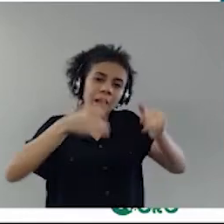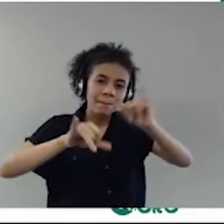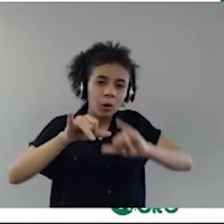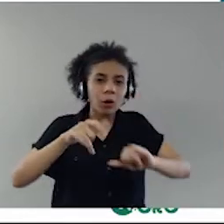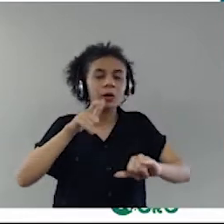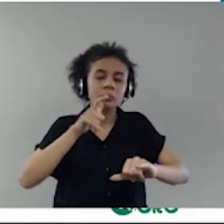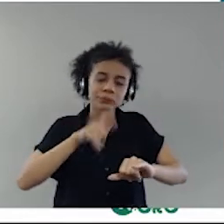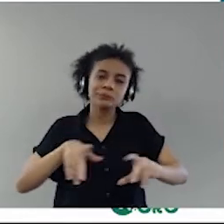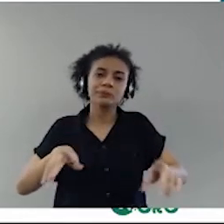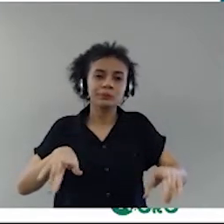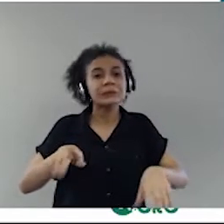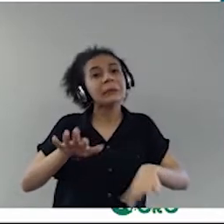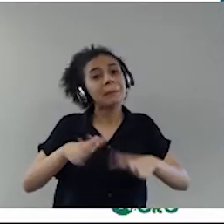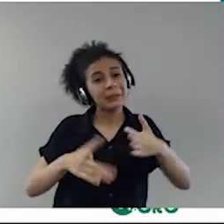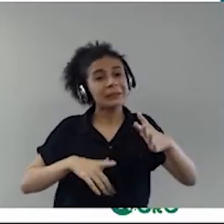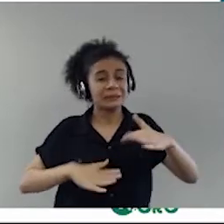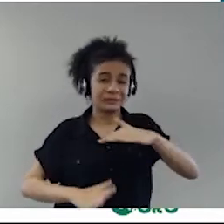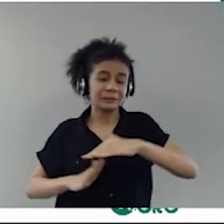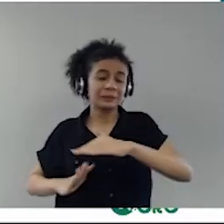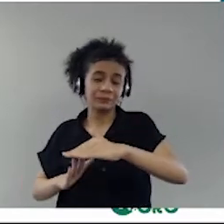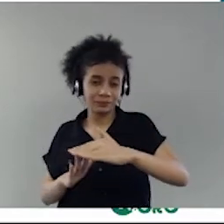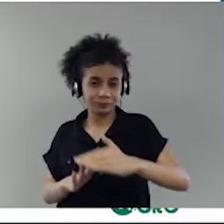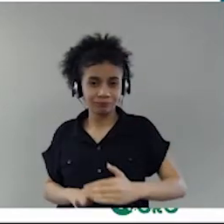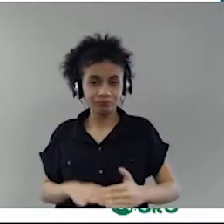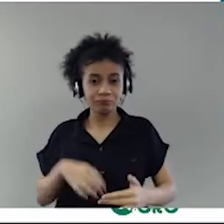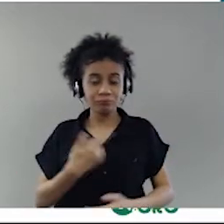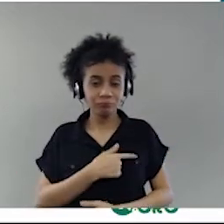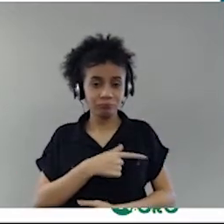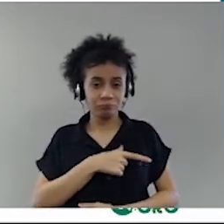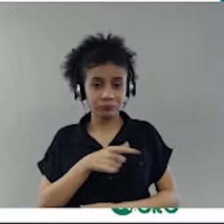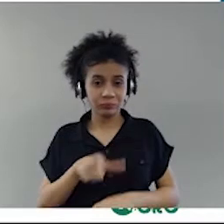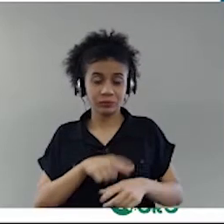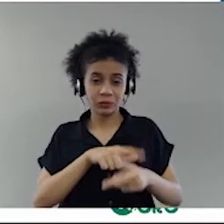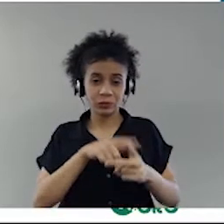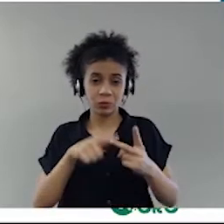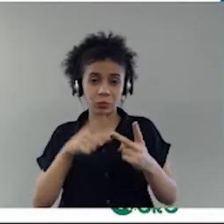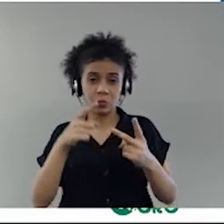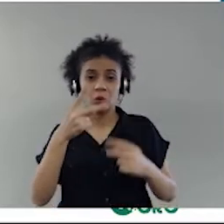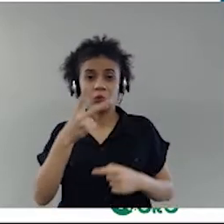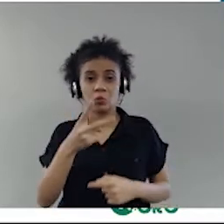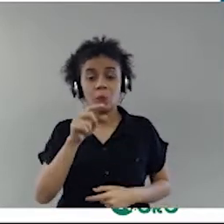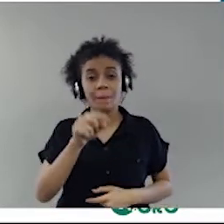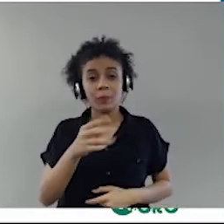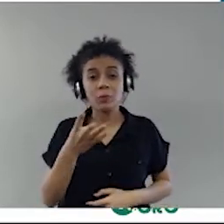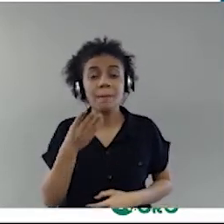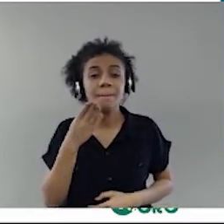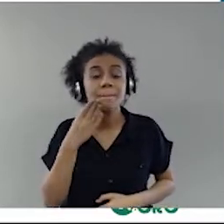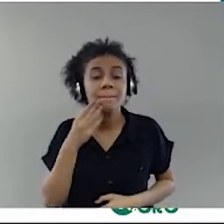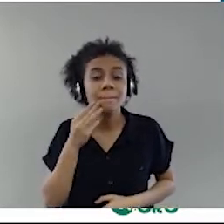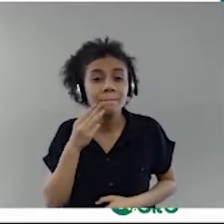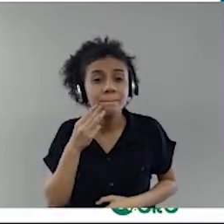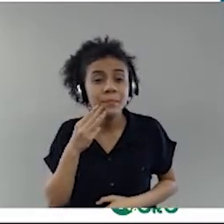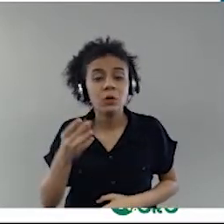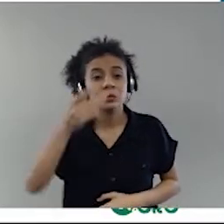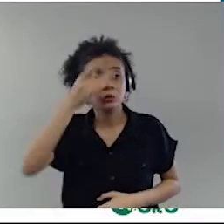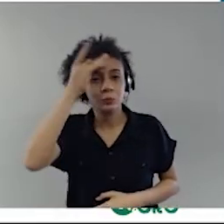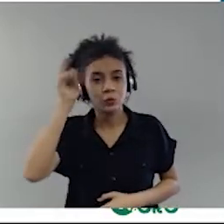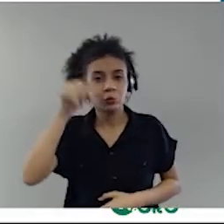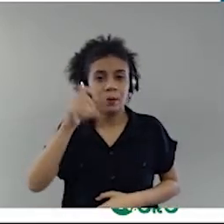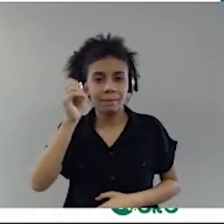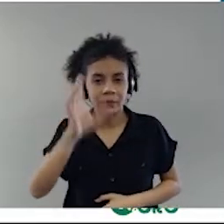também implica em algumas limitações. Nós temos esses 2,4 milhões de pessoas, de